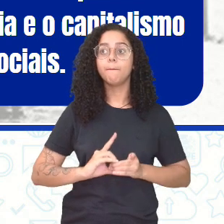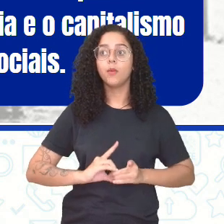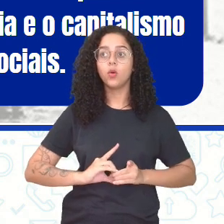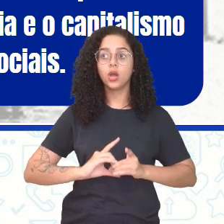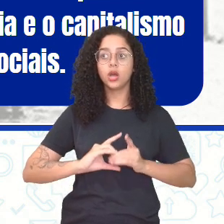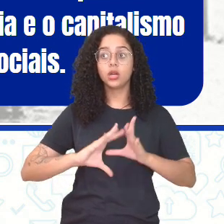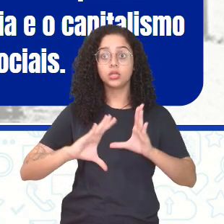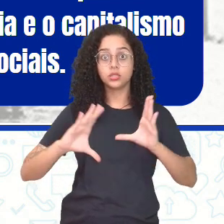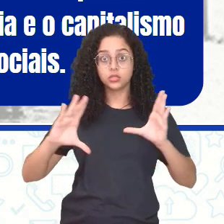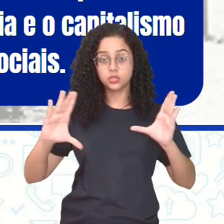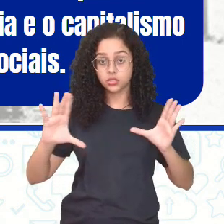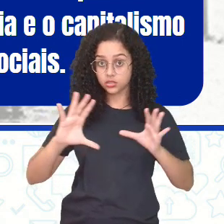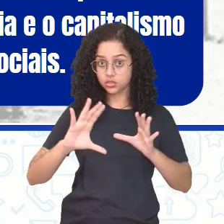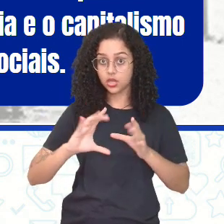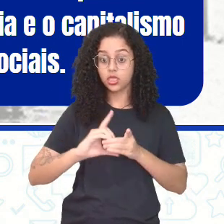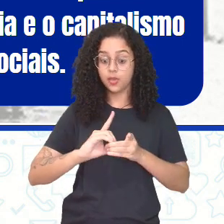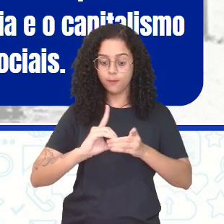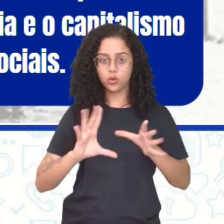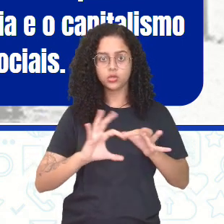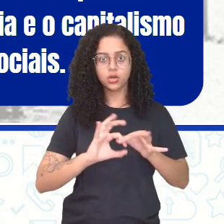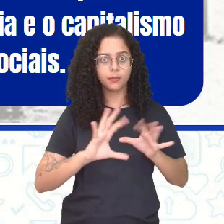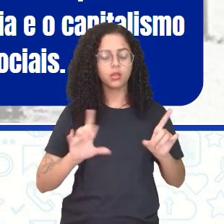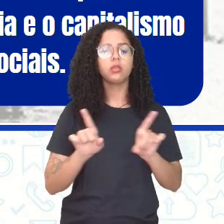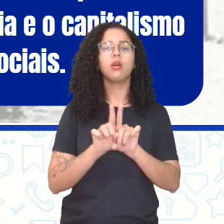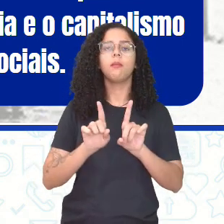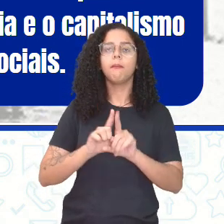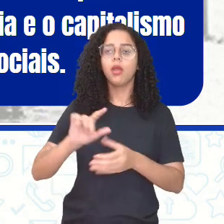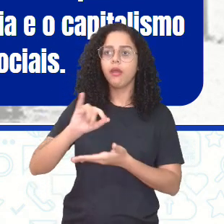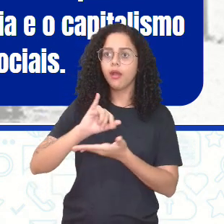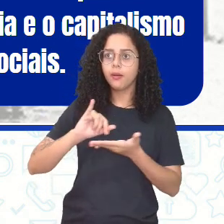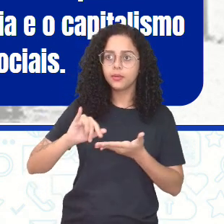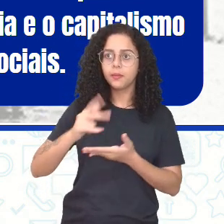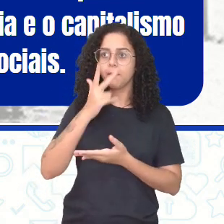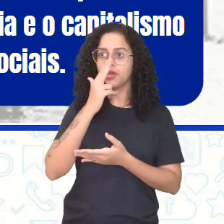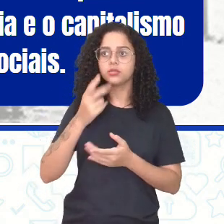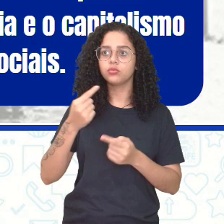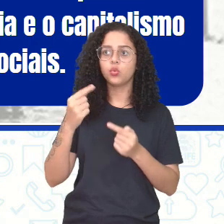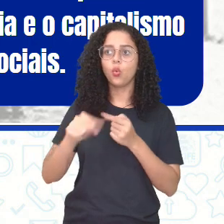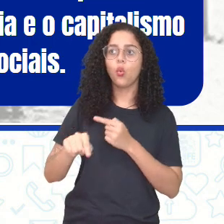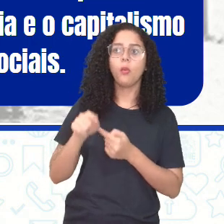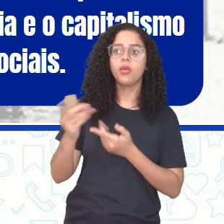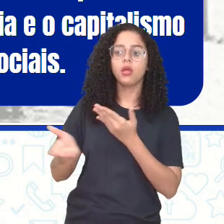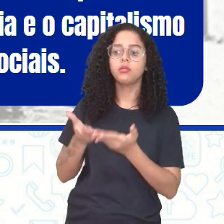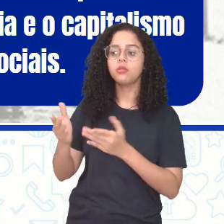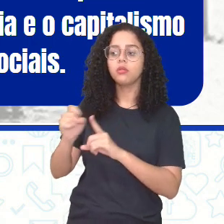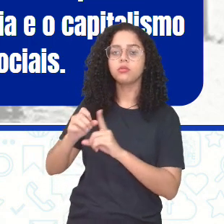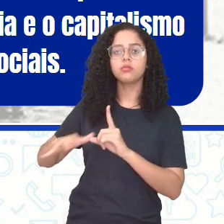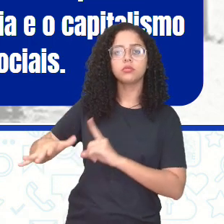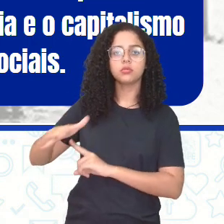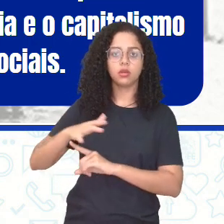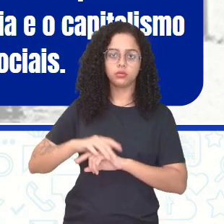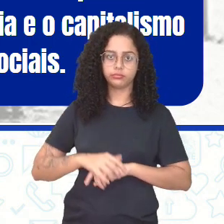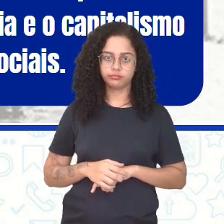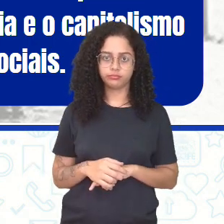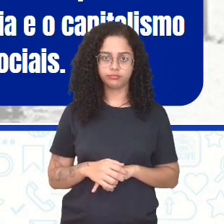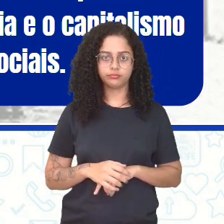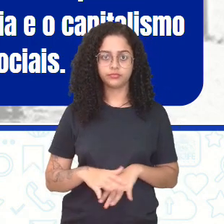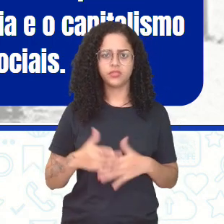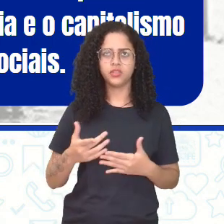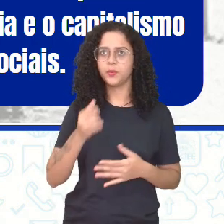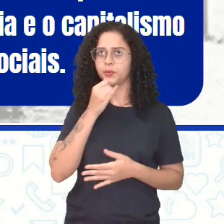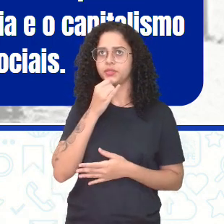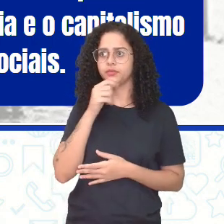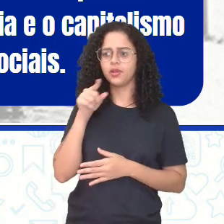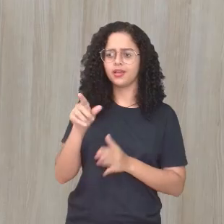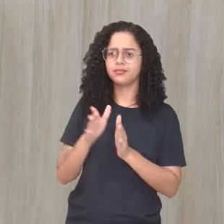dita democracia liberal, e o capitalismo, eles eram inaptos para atender os anseios sociais. Então, esse